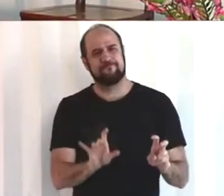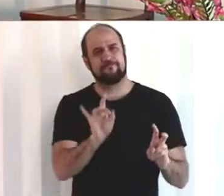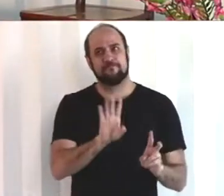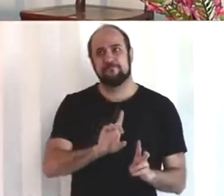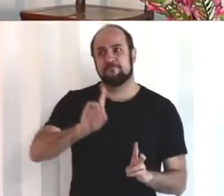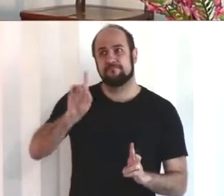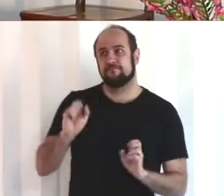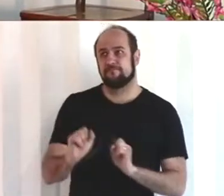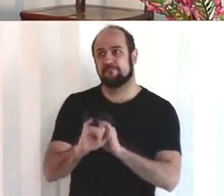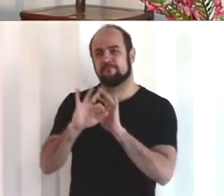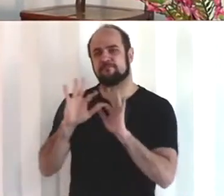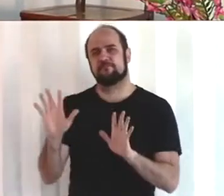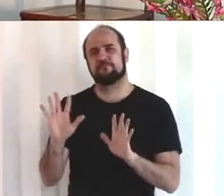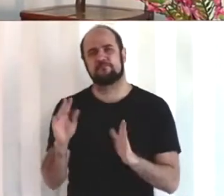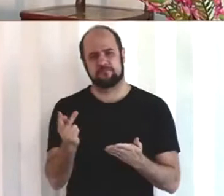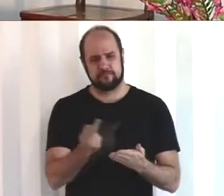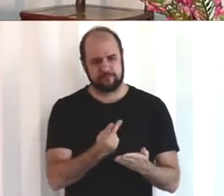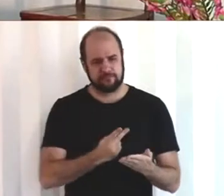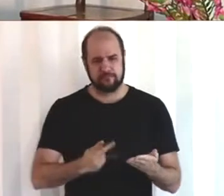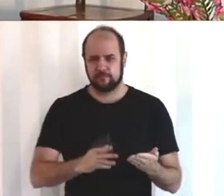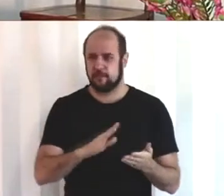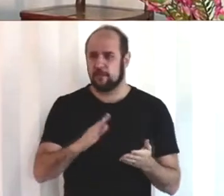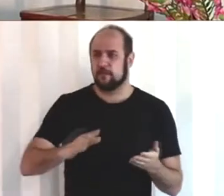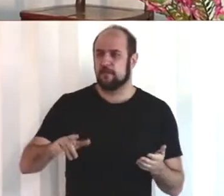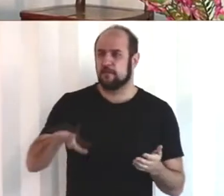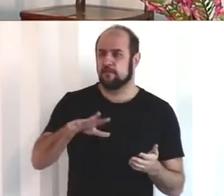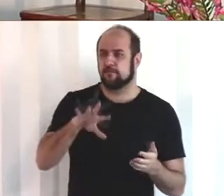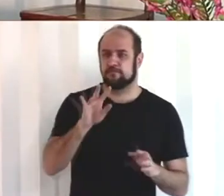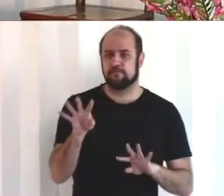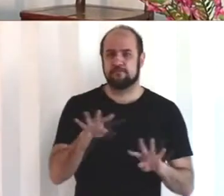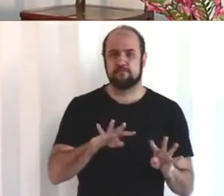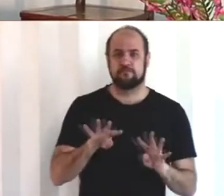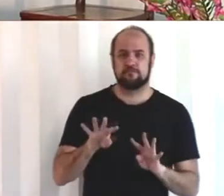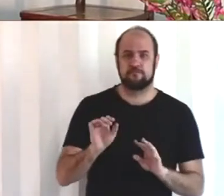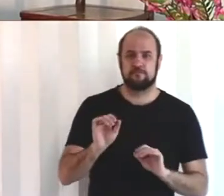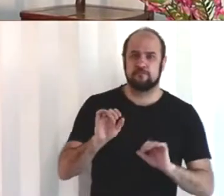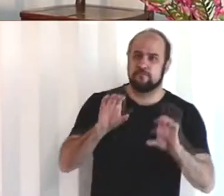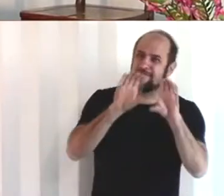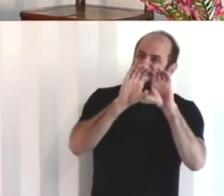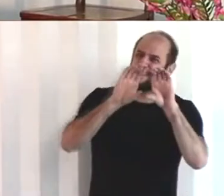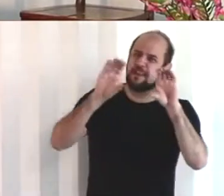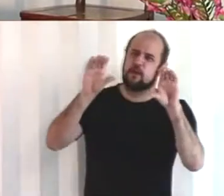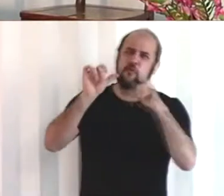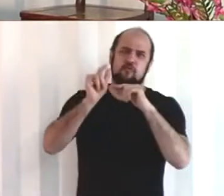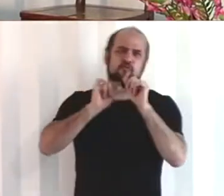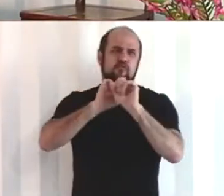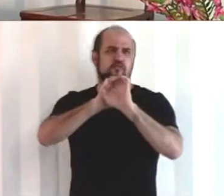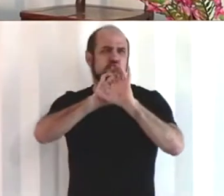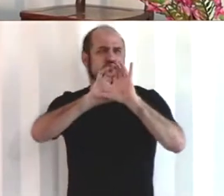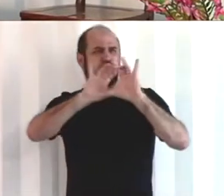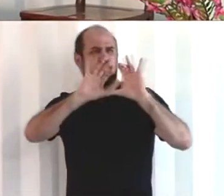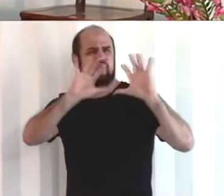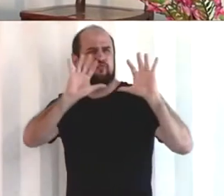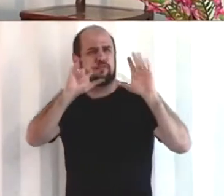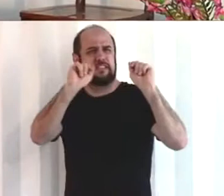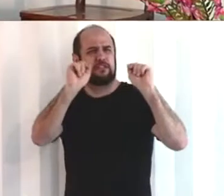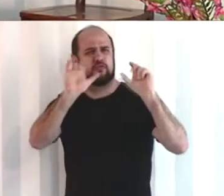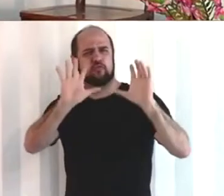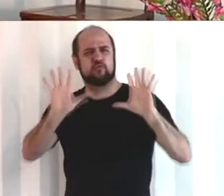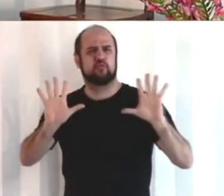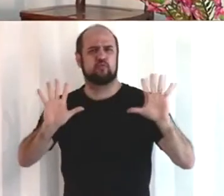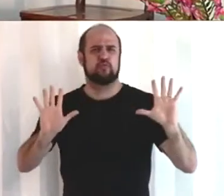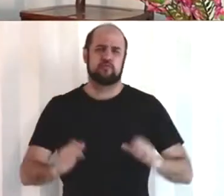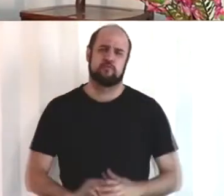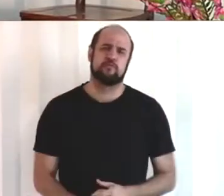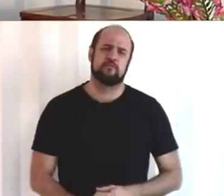Deus a glória. Crianças, vocês desenharão um lindo céu, um céu bonito, azul.